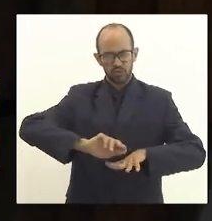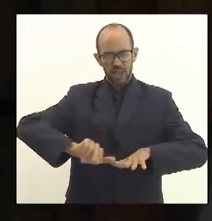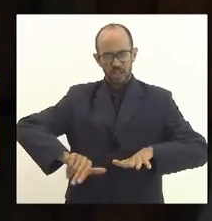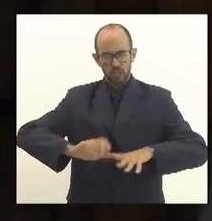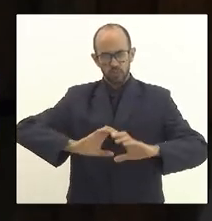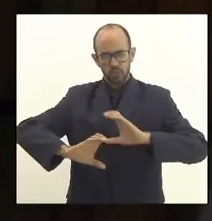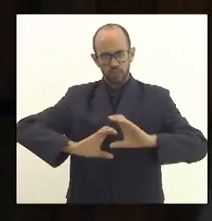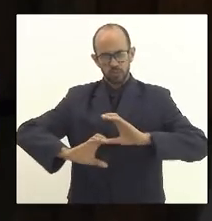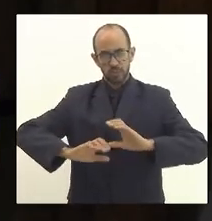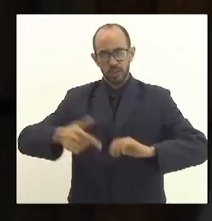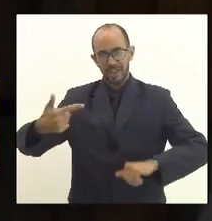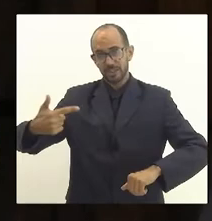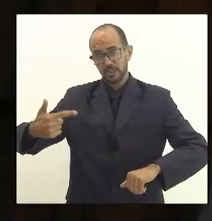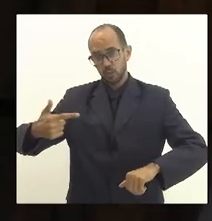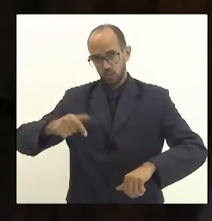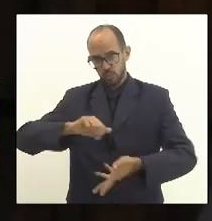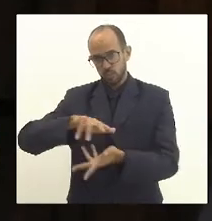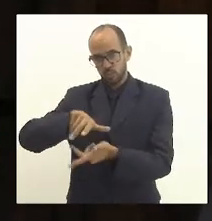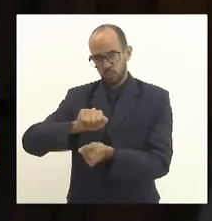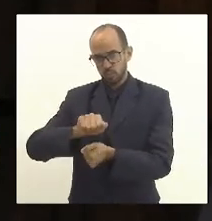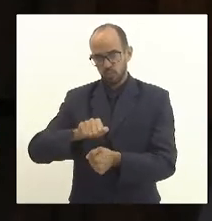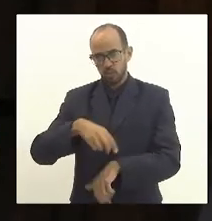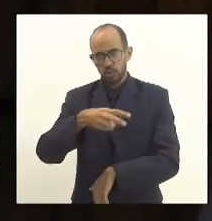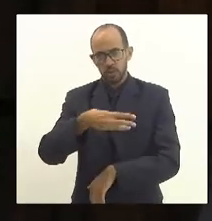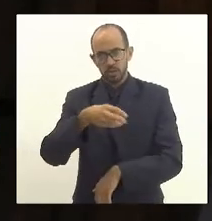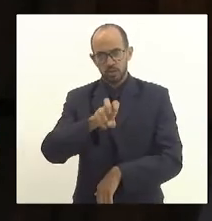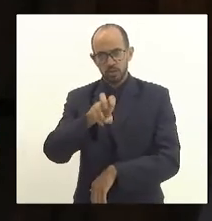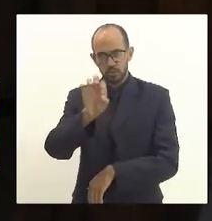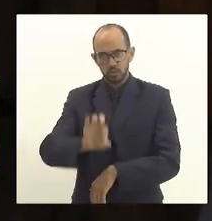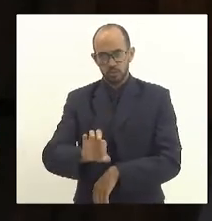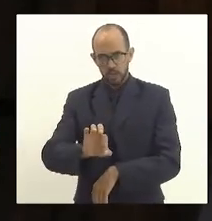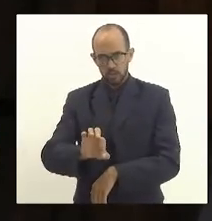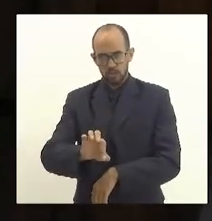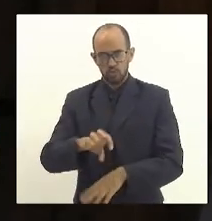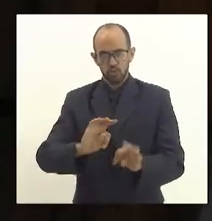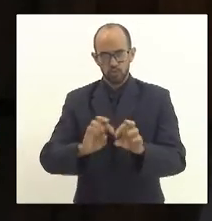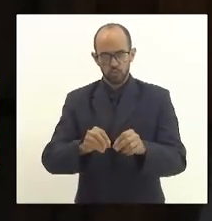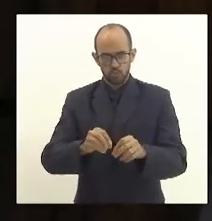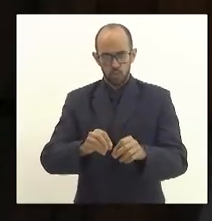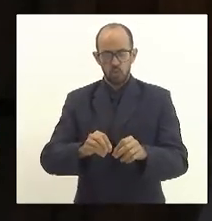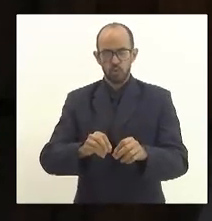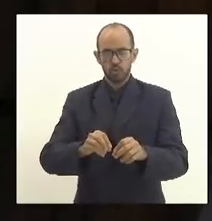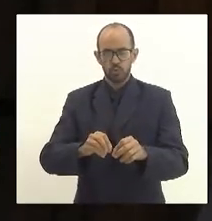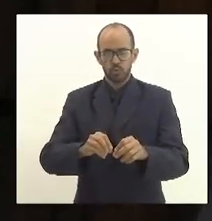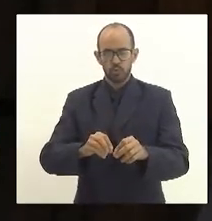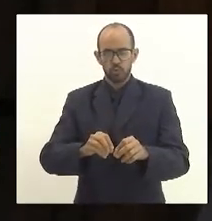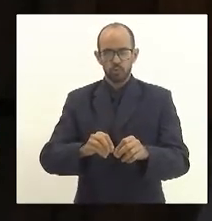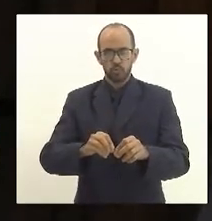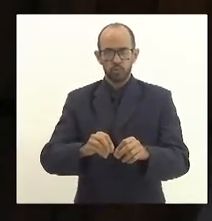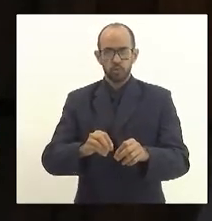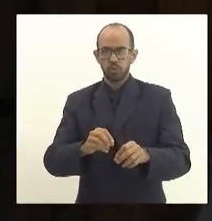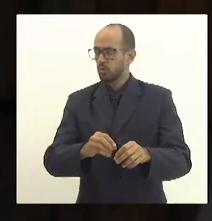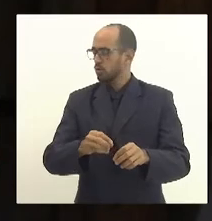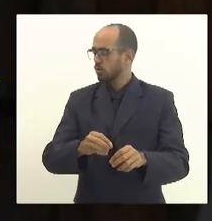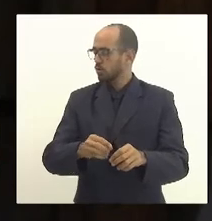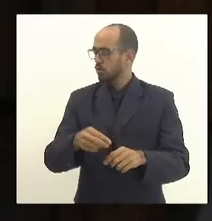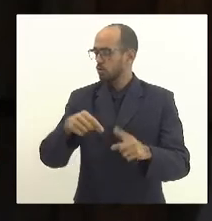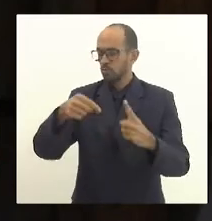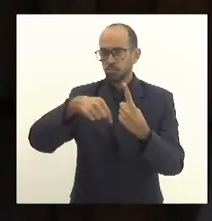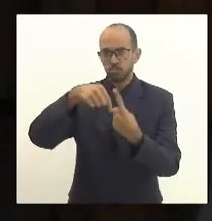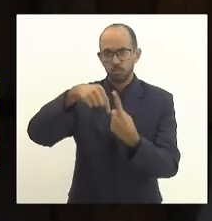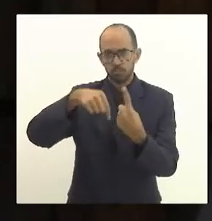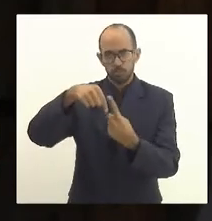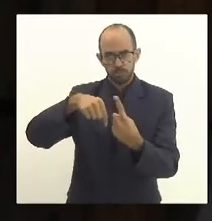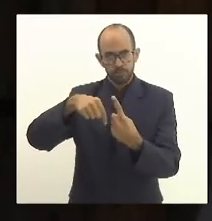segunda maior do mundo. 35% de todo o tráfego de móvel e fixa que os senhores e as senhoras hoje utilizam em seus